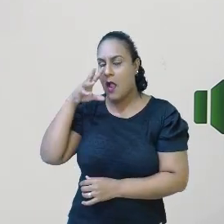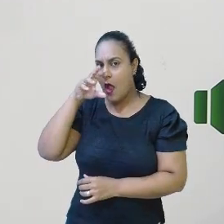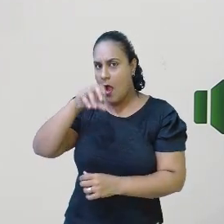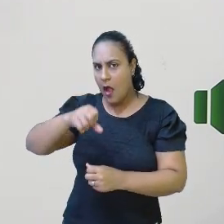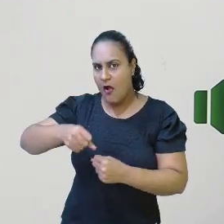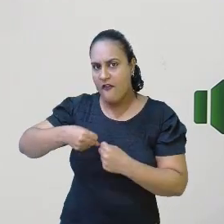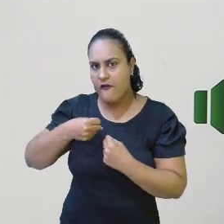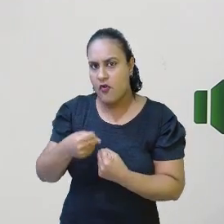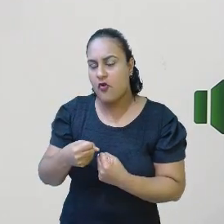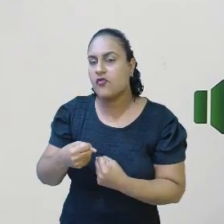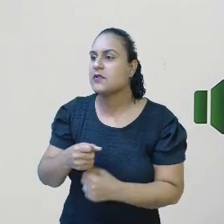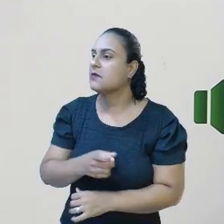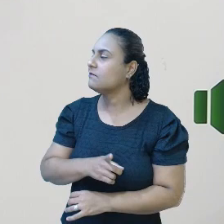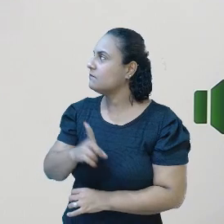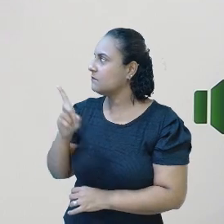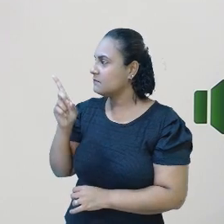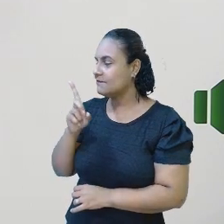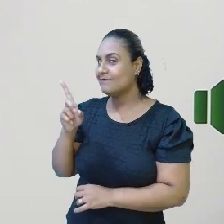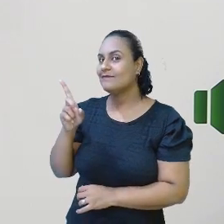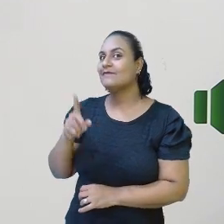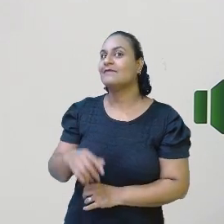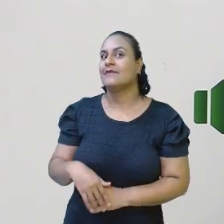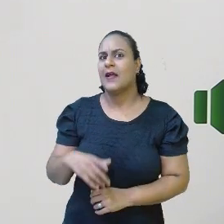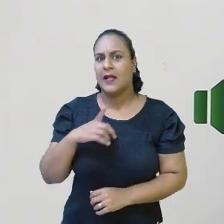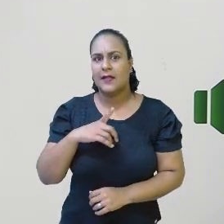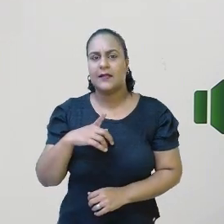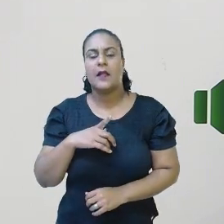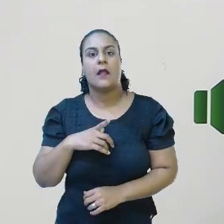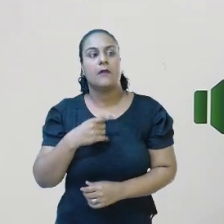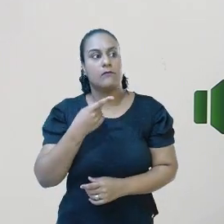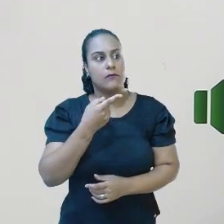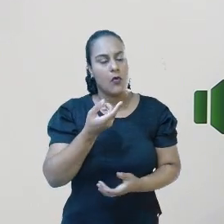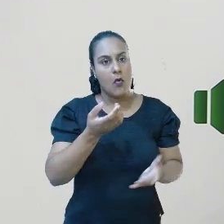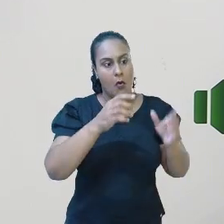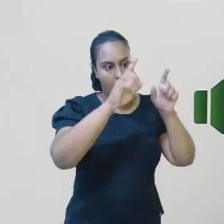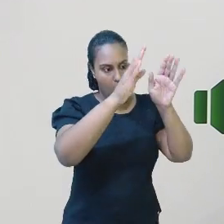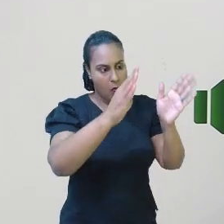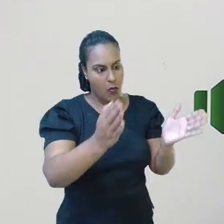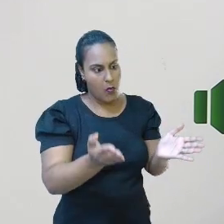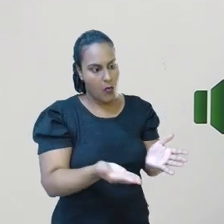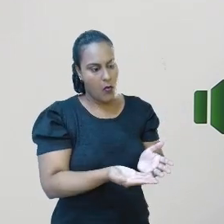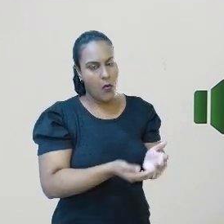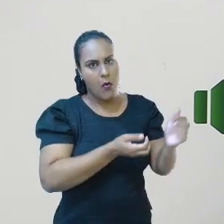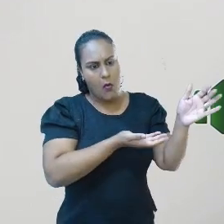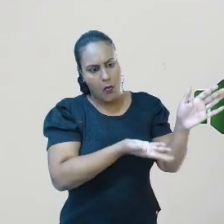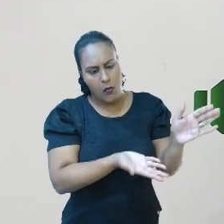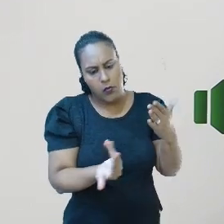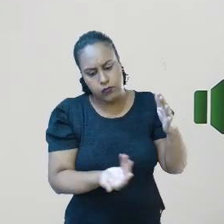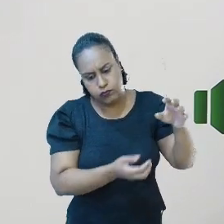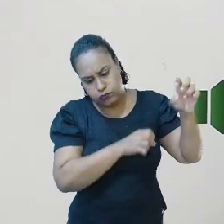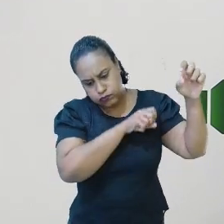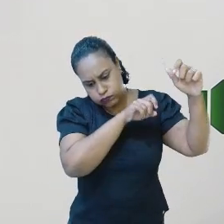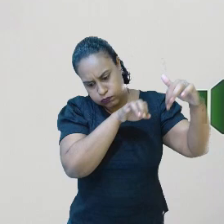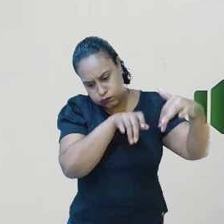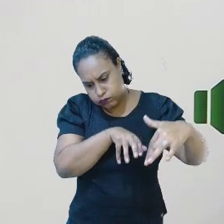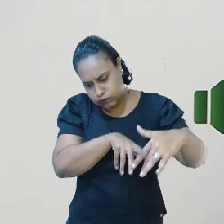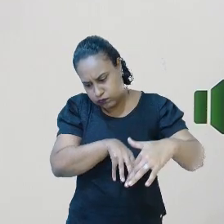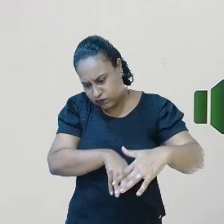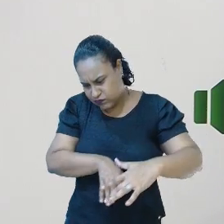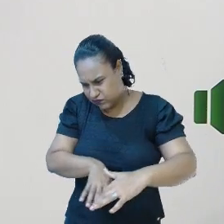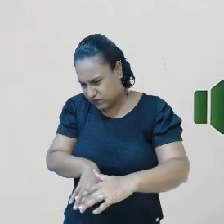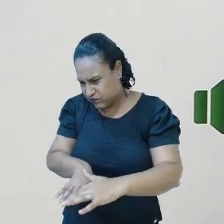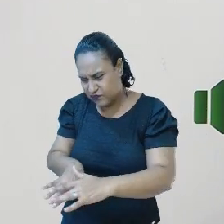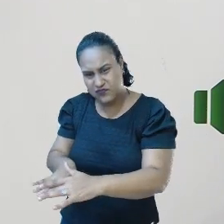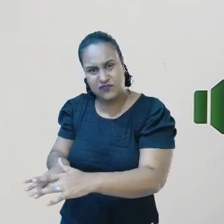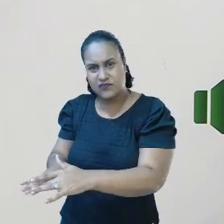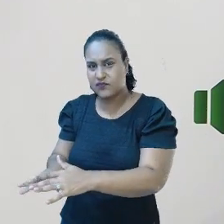também dada a partir desse reservatório. Tem bombas que vão impulsionar a água que chega com a pressão